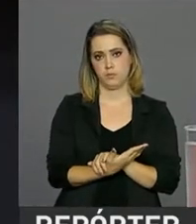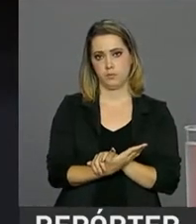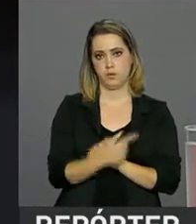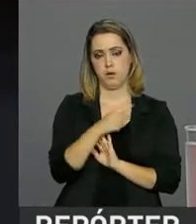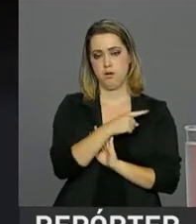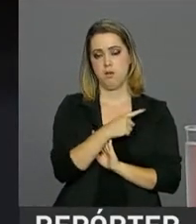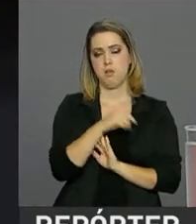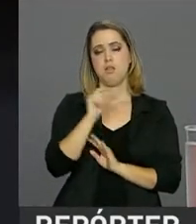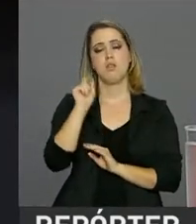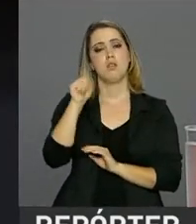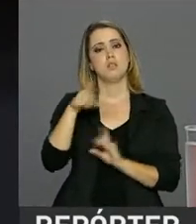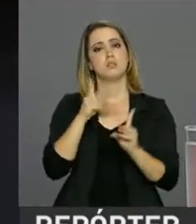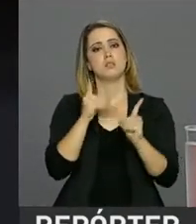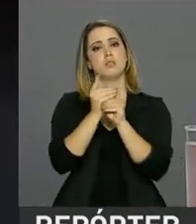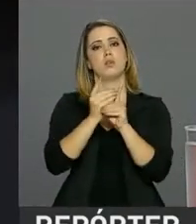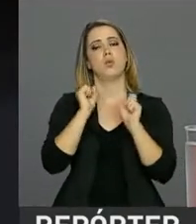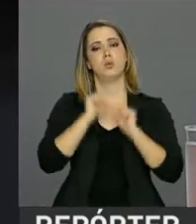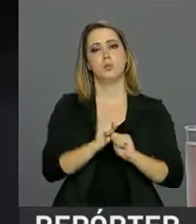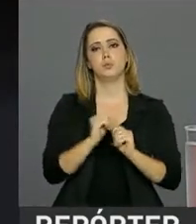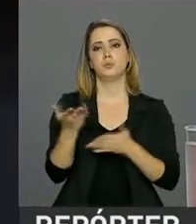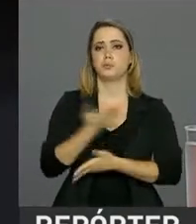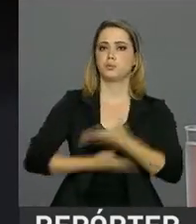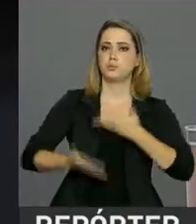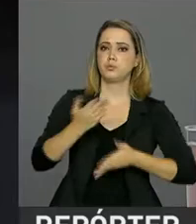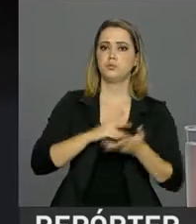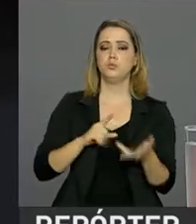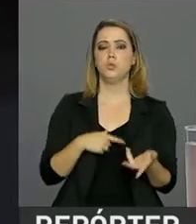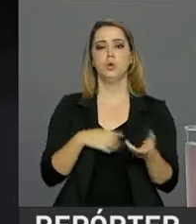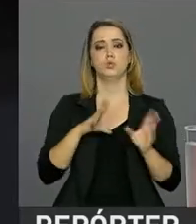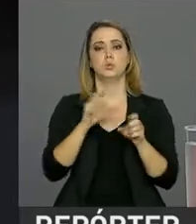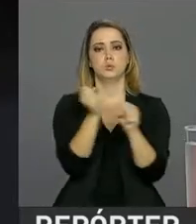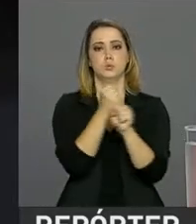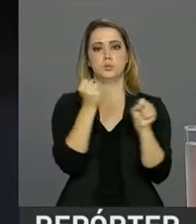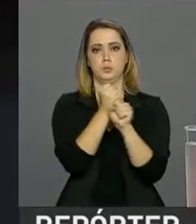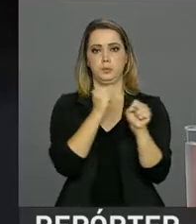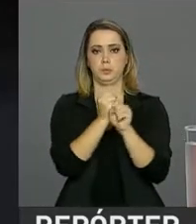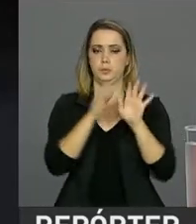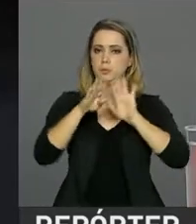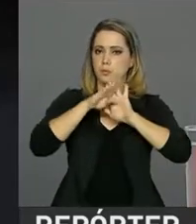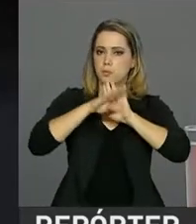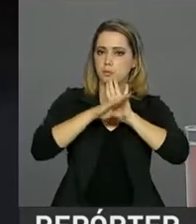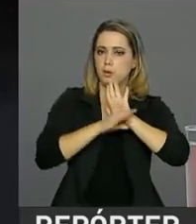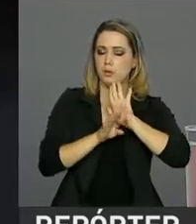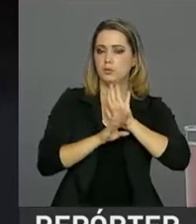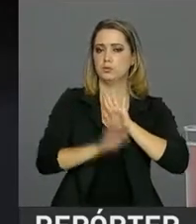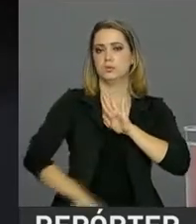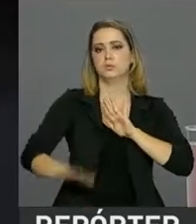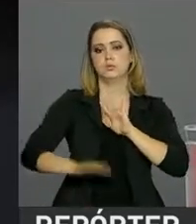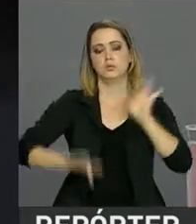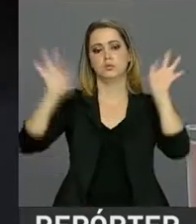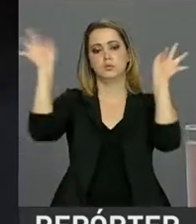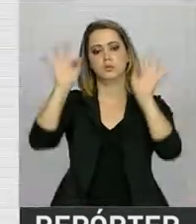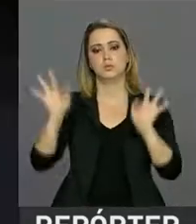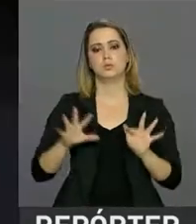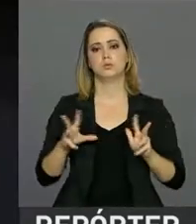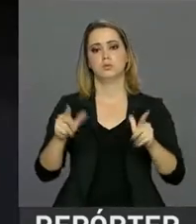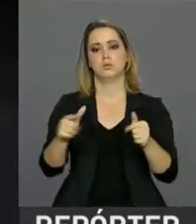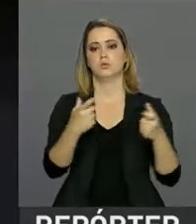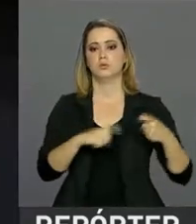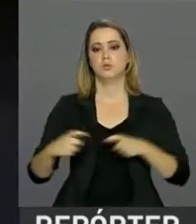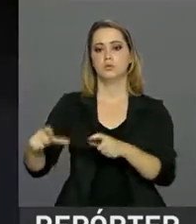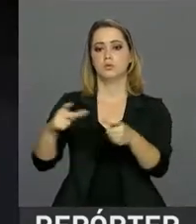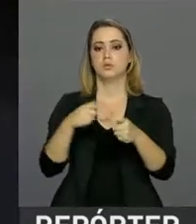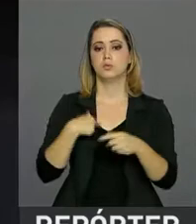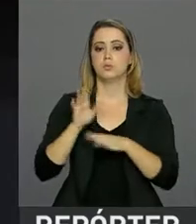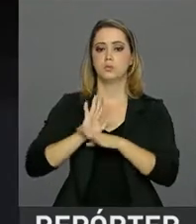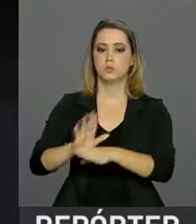o compartilhamento de informações para que possamos estruturar o Criança Feliz em cada unidade da federação.